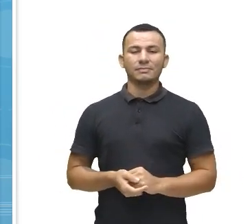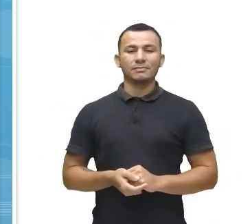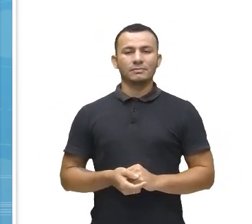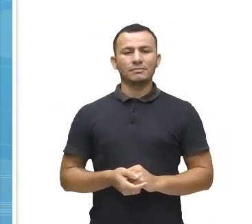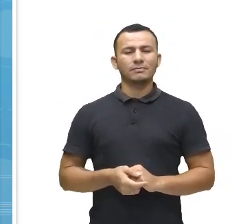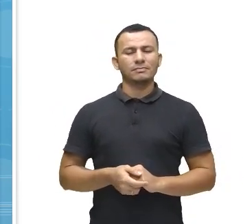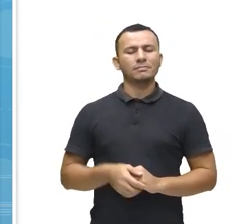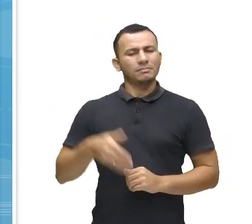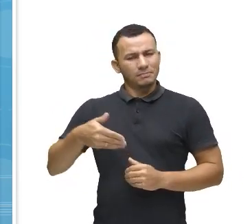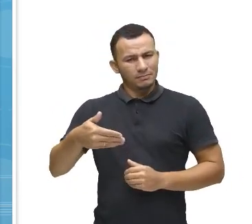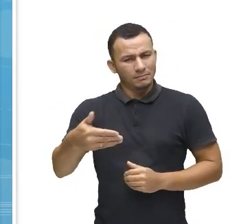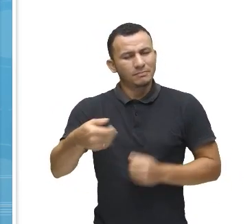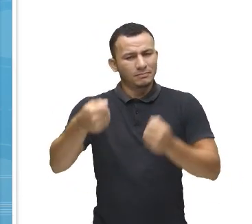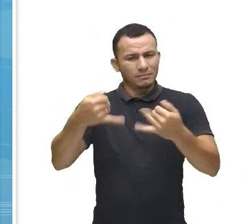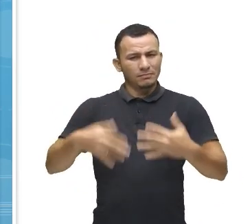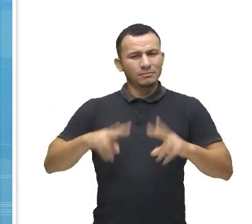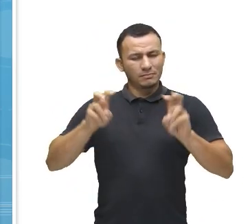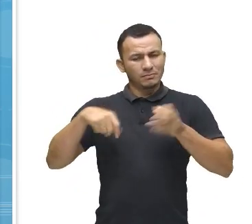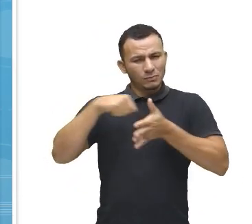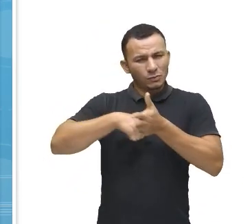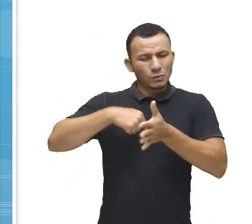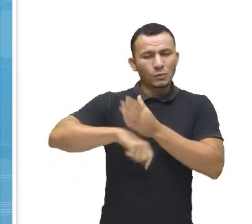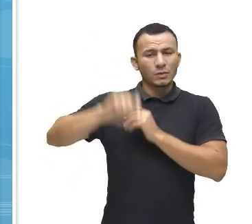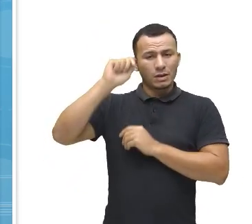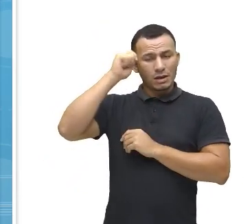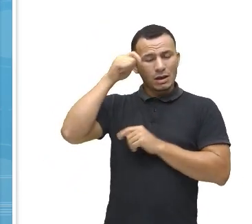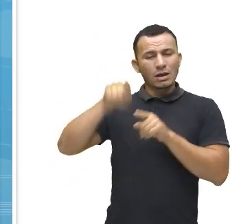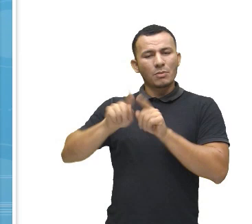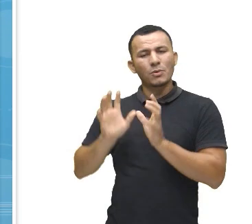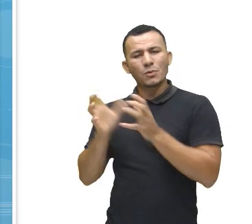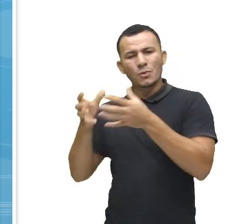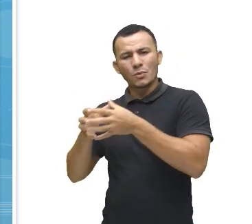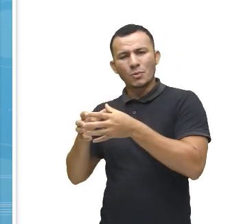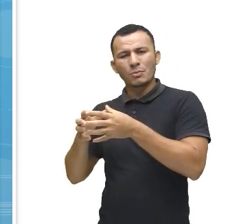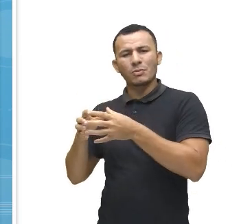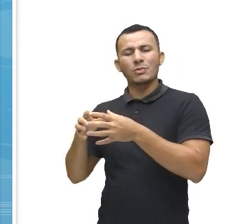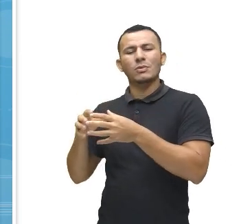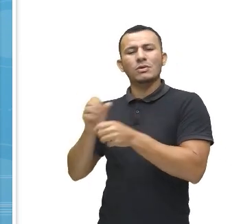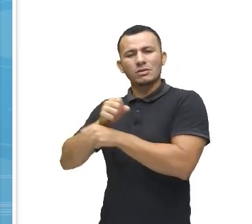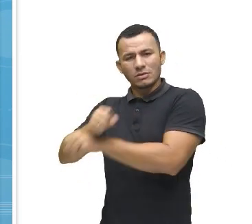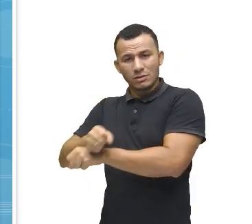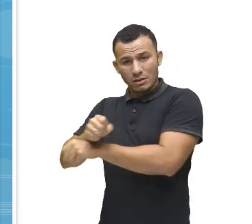mais sobre a questão da resistência negra e os quilombos.